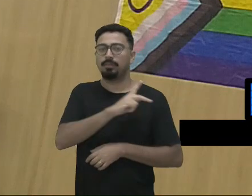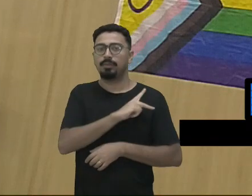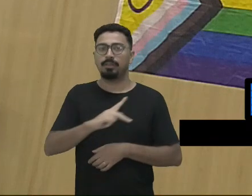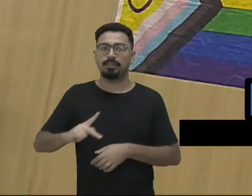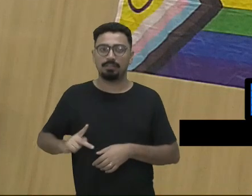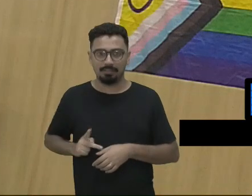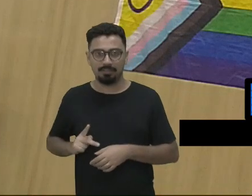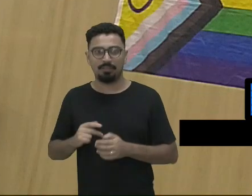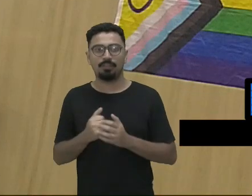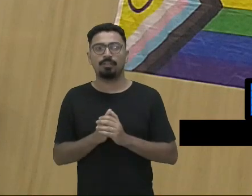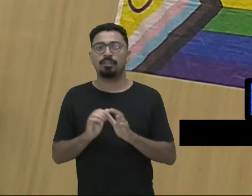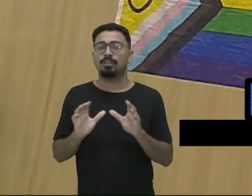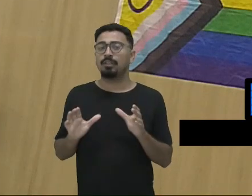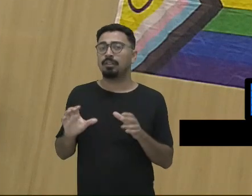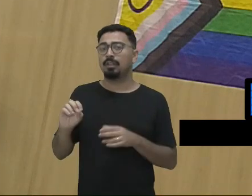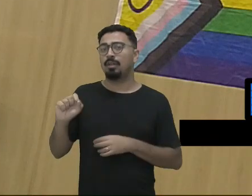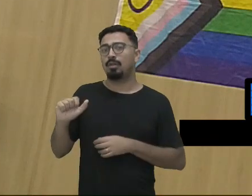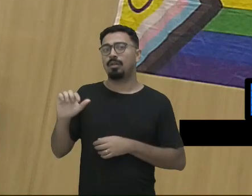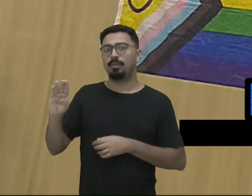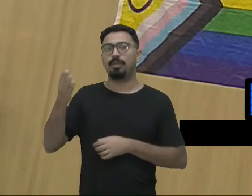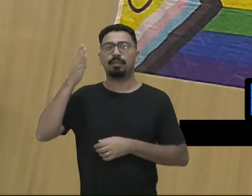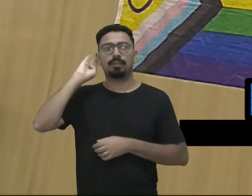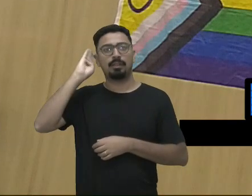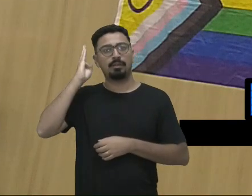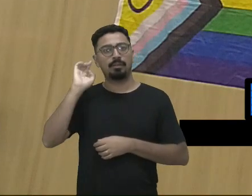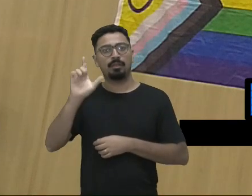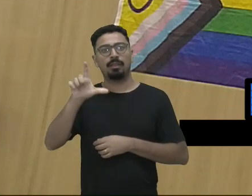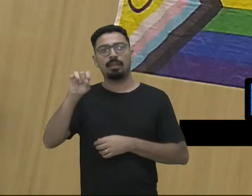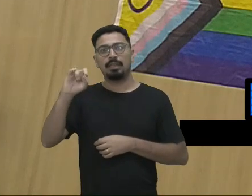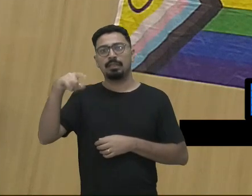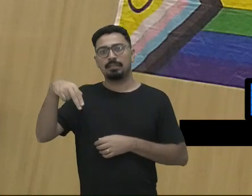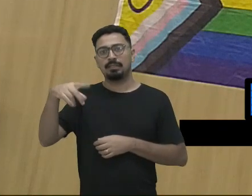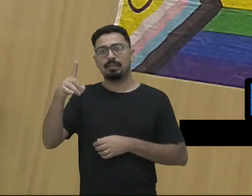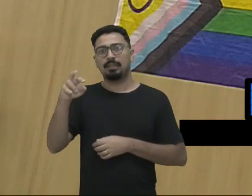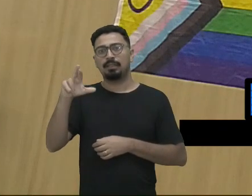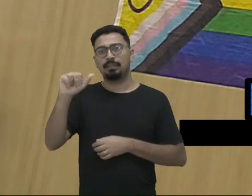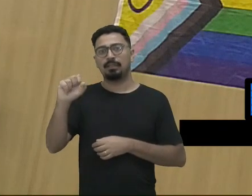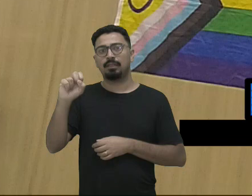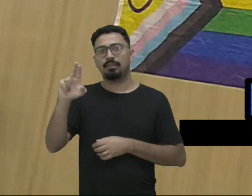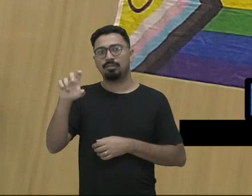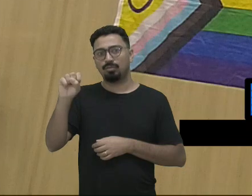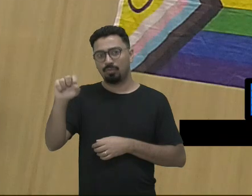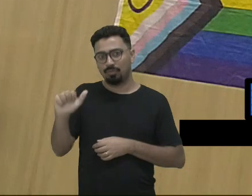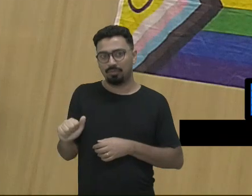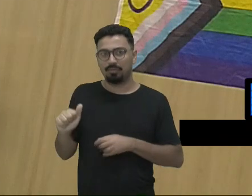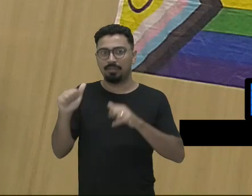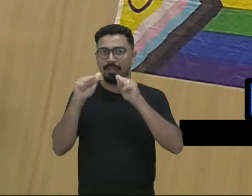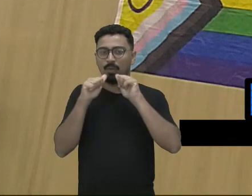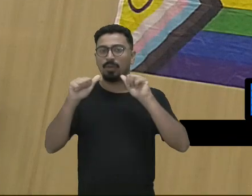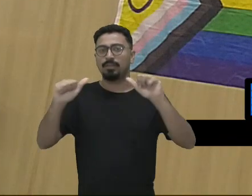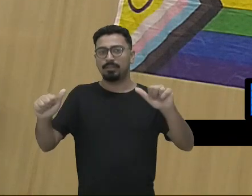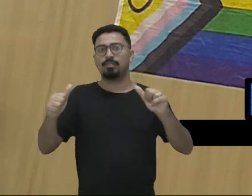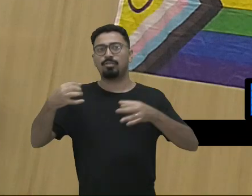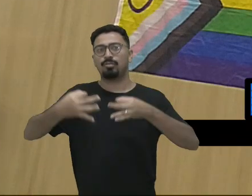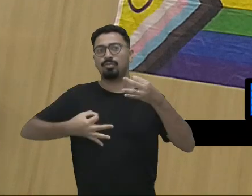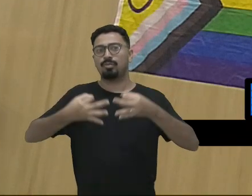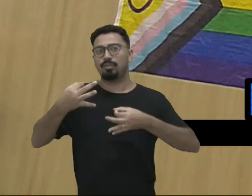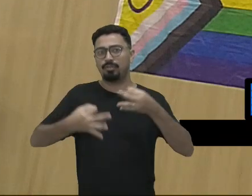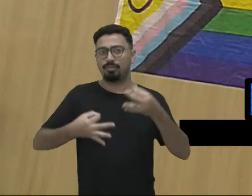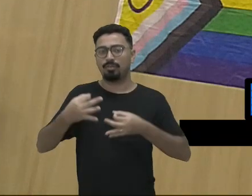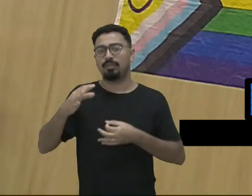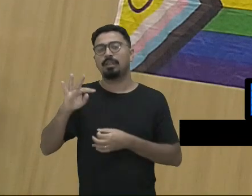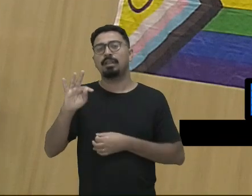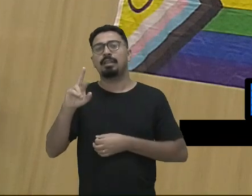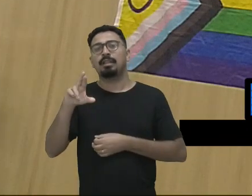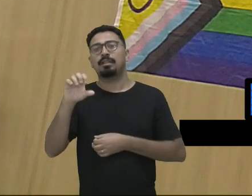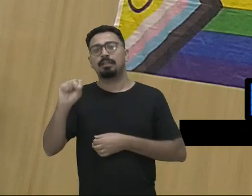Sexual e de Gênero da OAB de Taubaté, a doutora Lisandra Souza de Araújo, o assessor jurídico da Fundação Transbordamos,